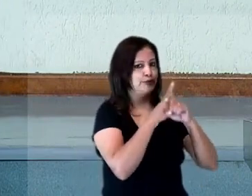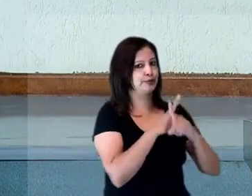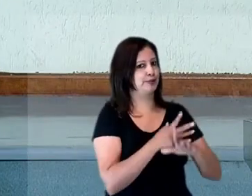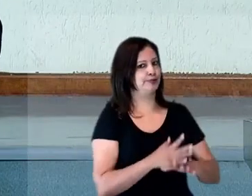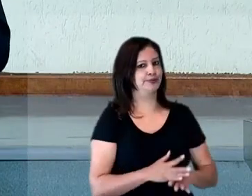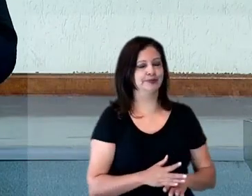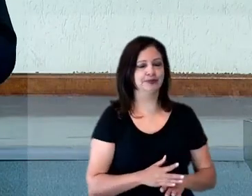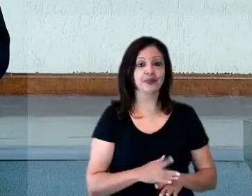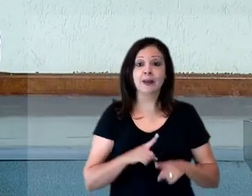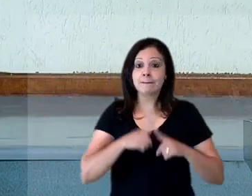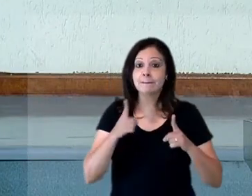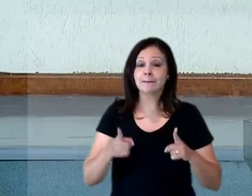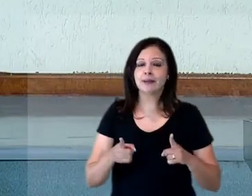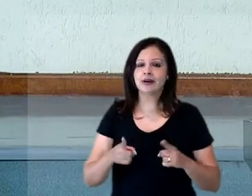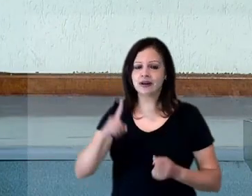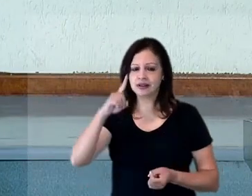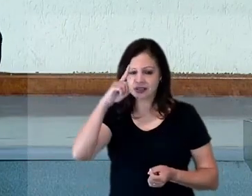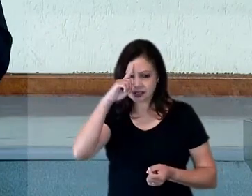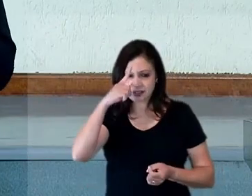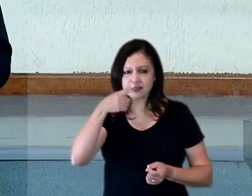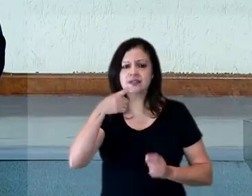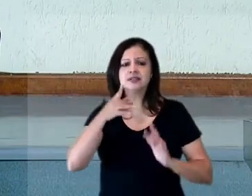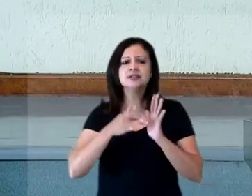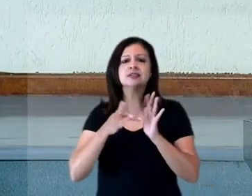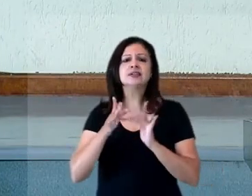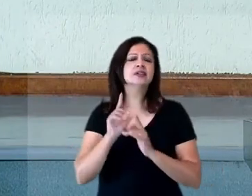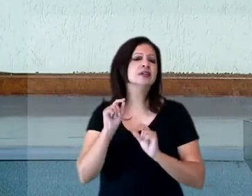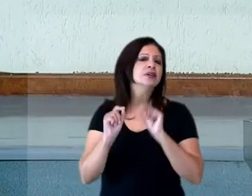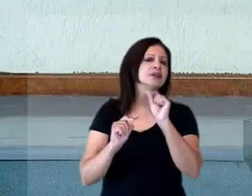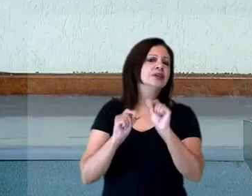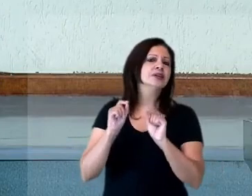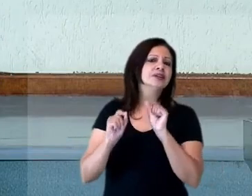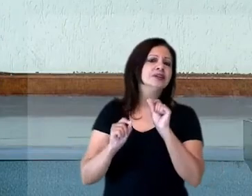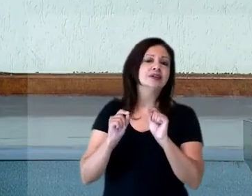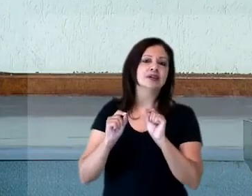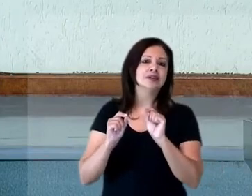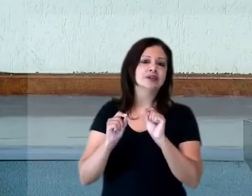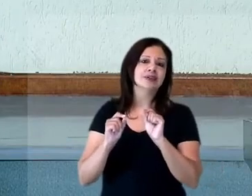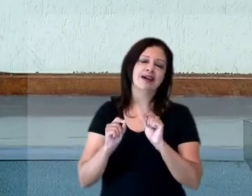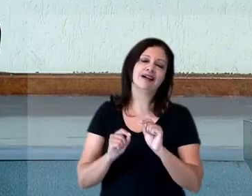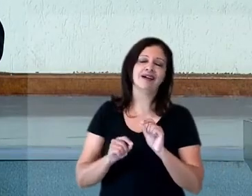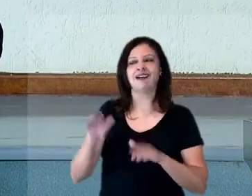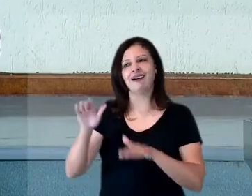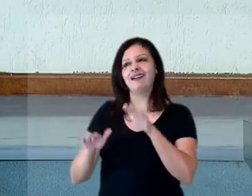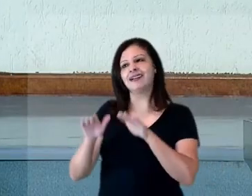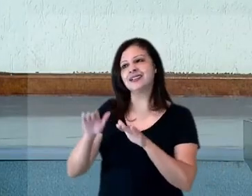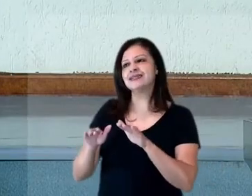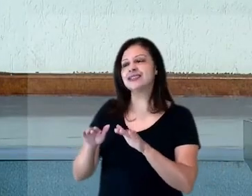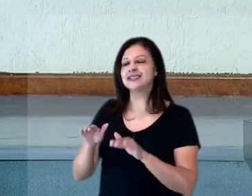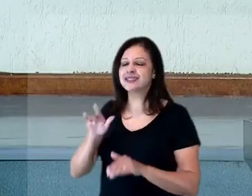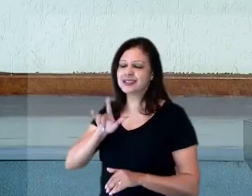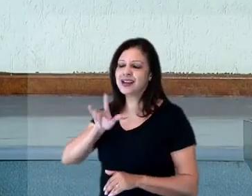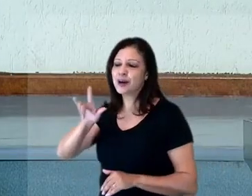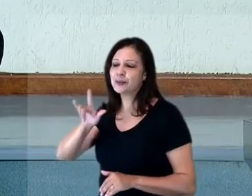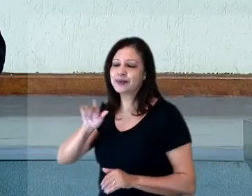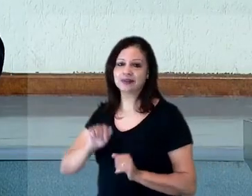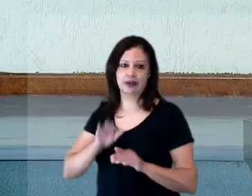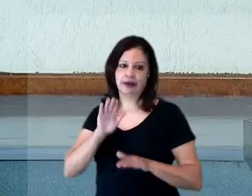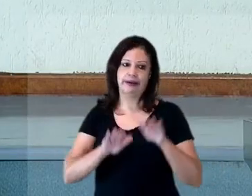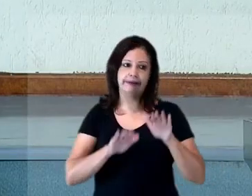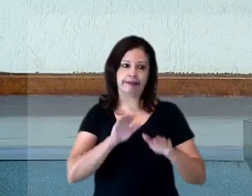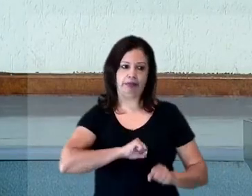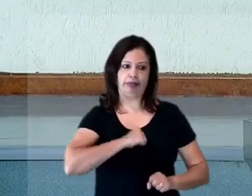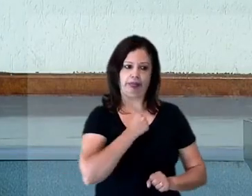ordem de Jesus aqui, ela não é circunstancial. Ela não está condicionada à boa conduta